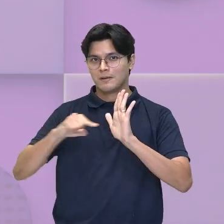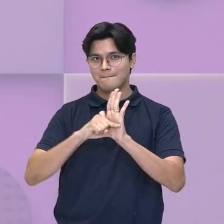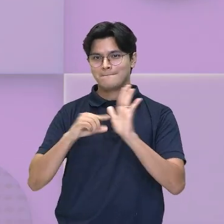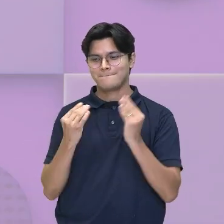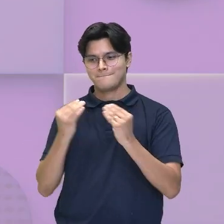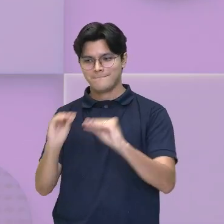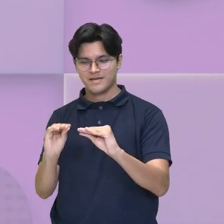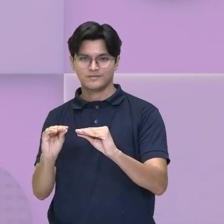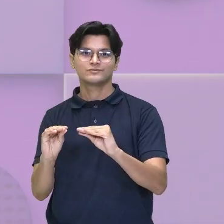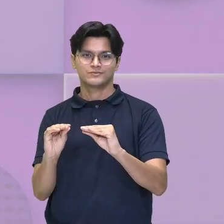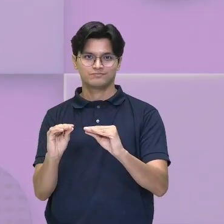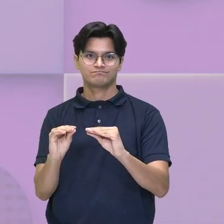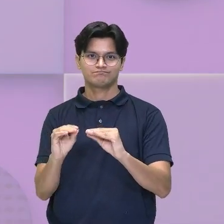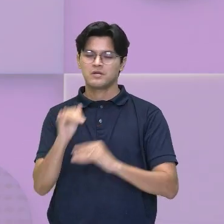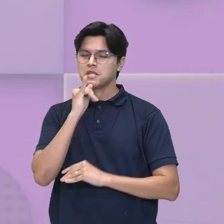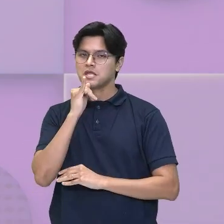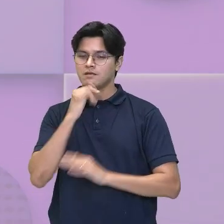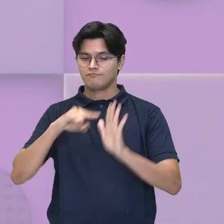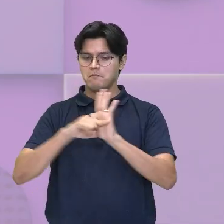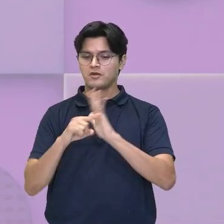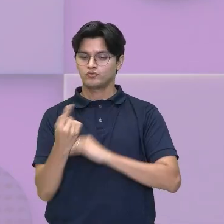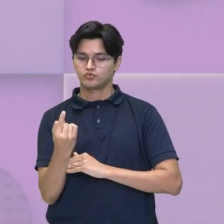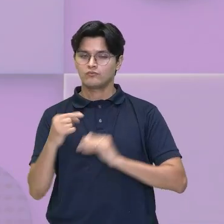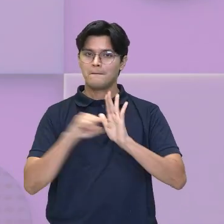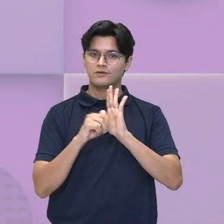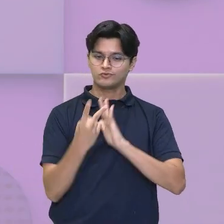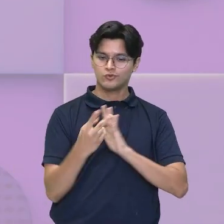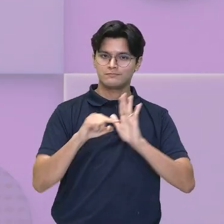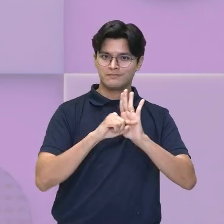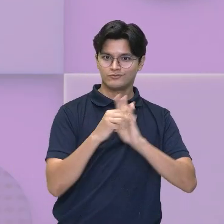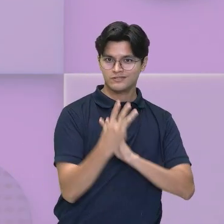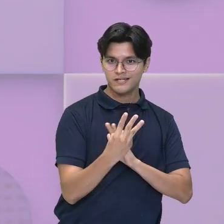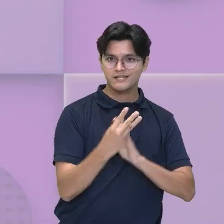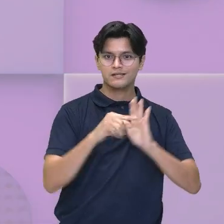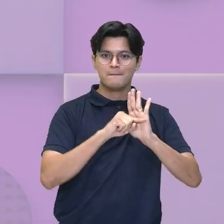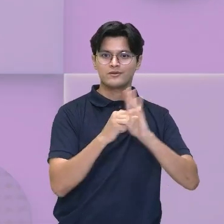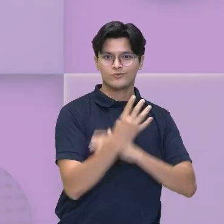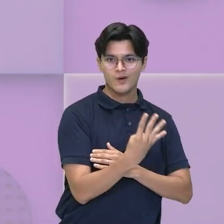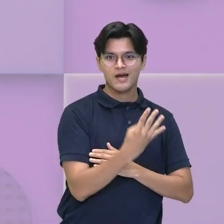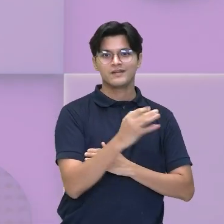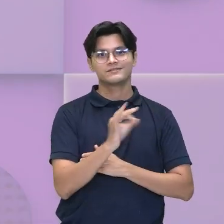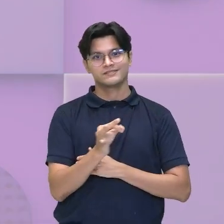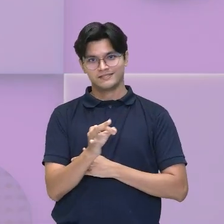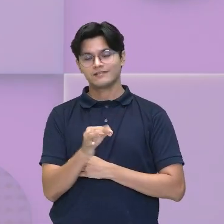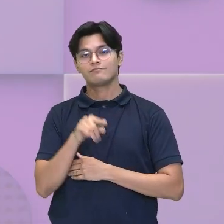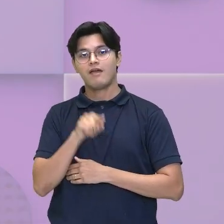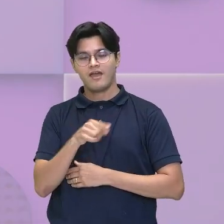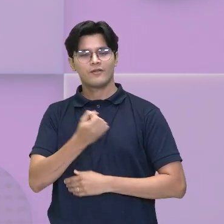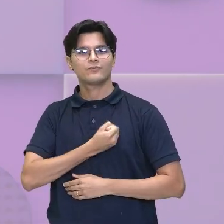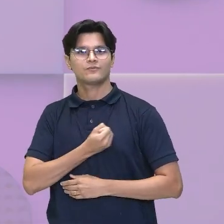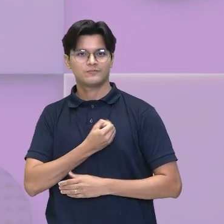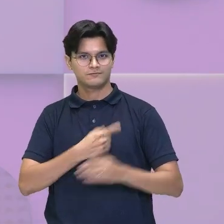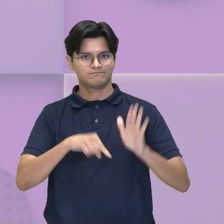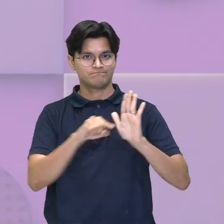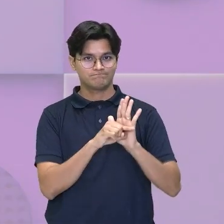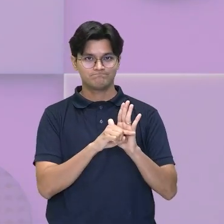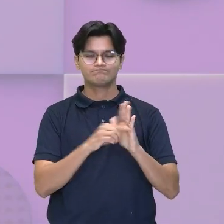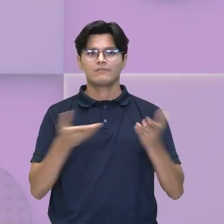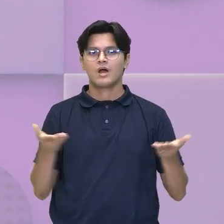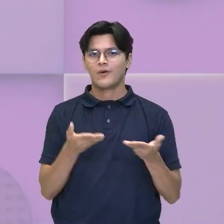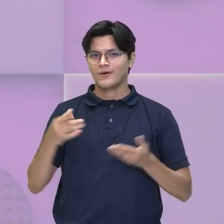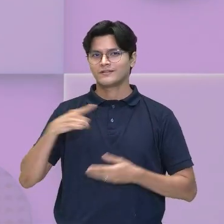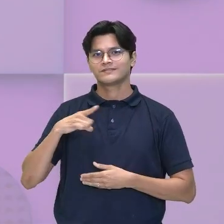que a gente chama de números negativos. Então, agora vai passar a existir o menos 1, o menos 2, o